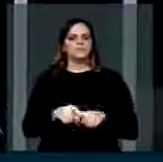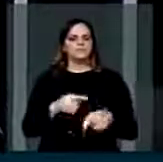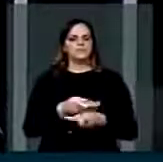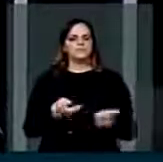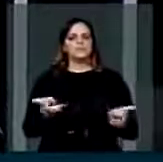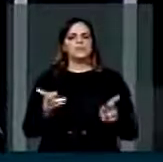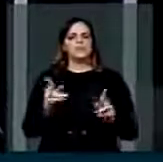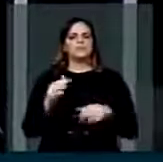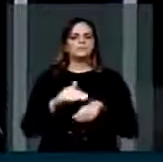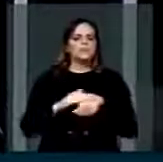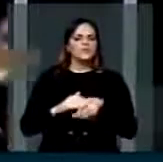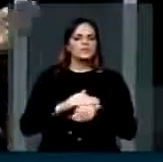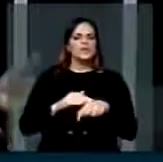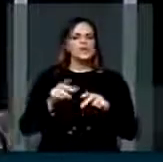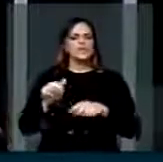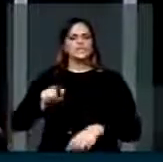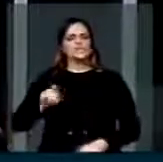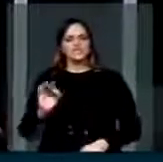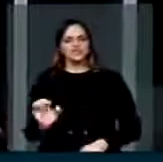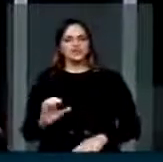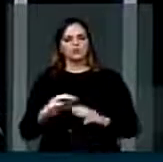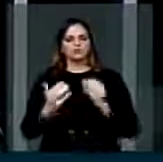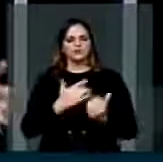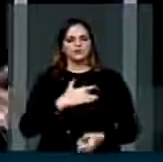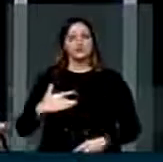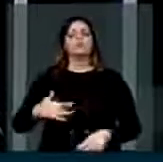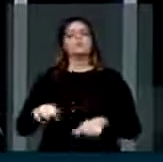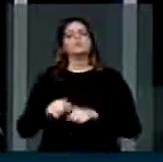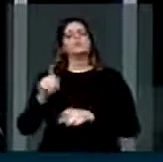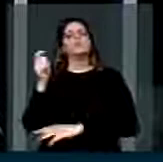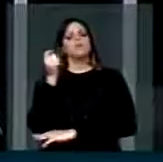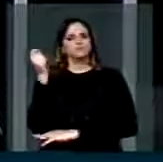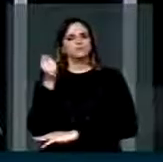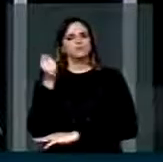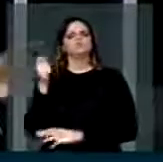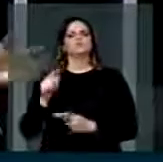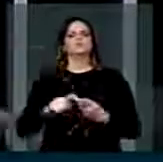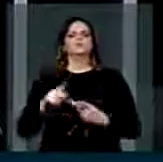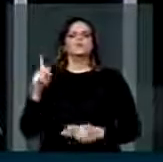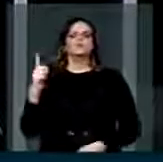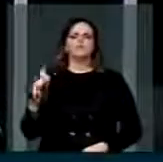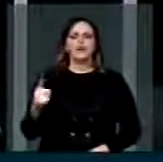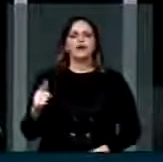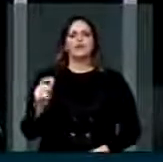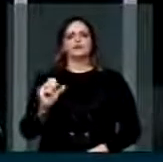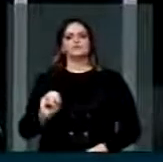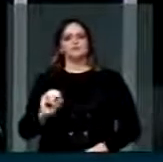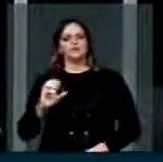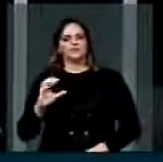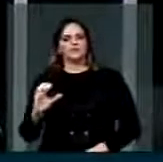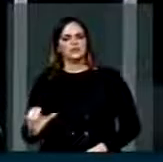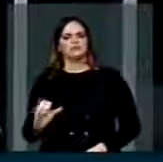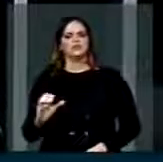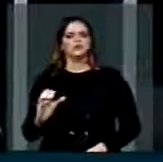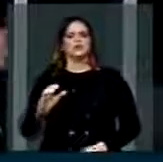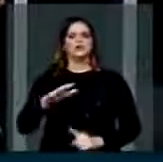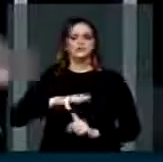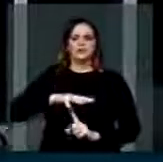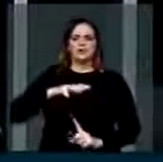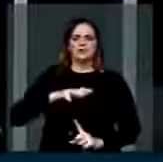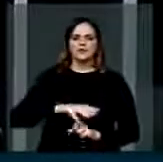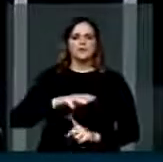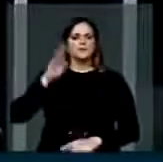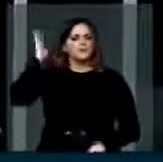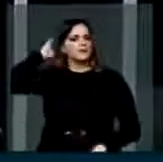agentes comunitários de saúde. Estive no Rio Grande do Sul, estive no Goiás, em Santa Catarina, no estado do Pará,